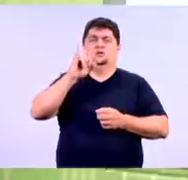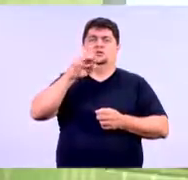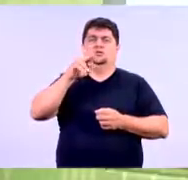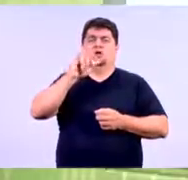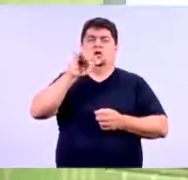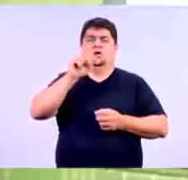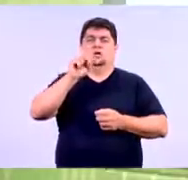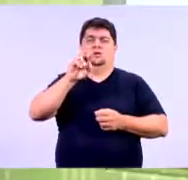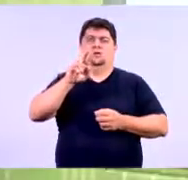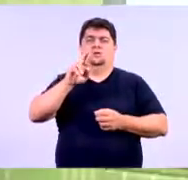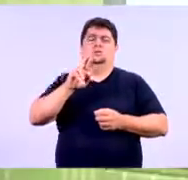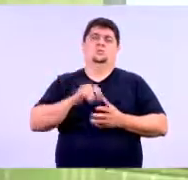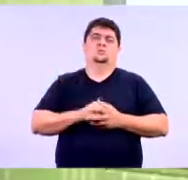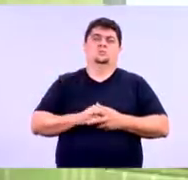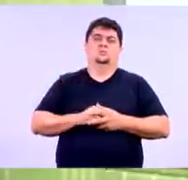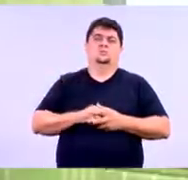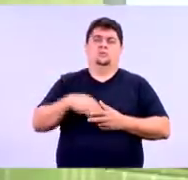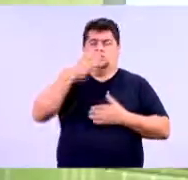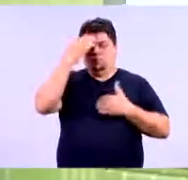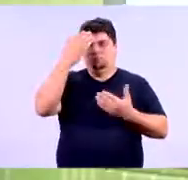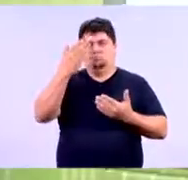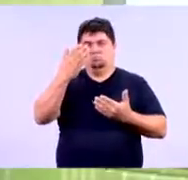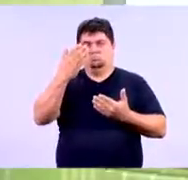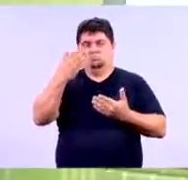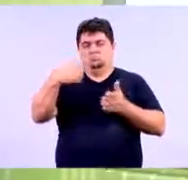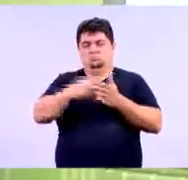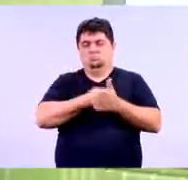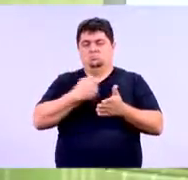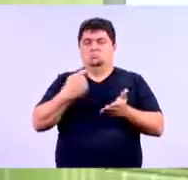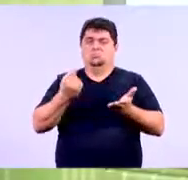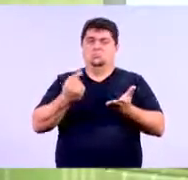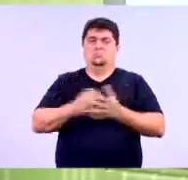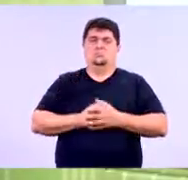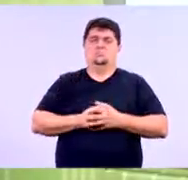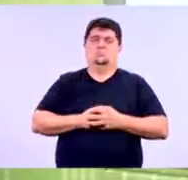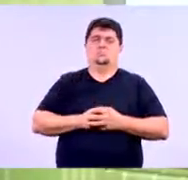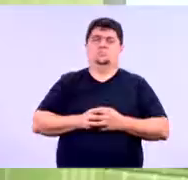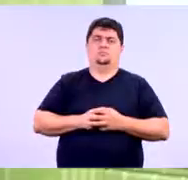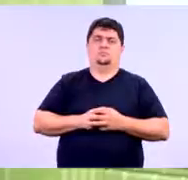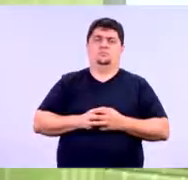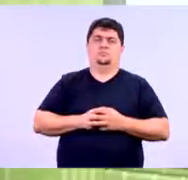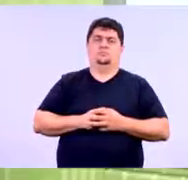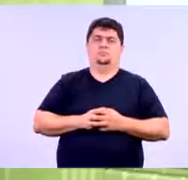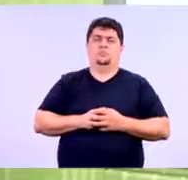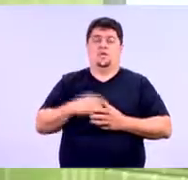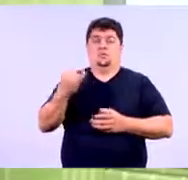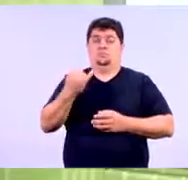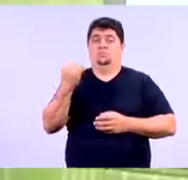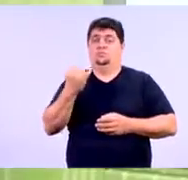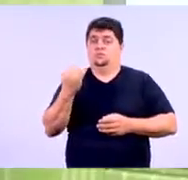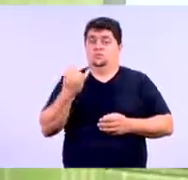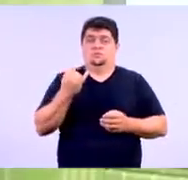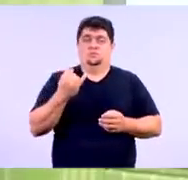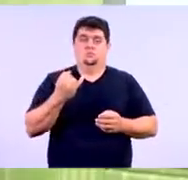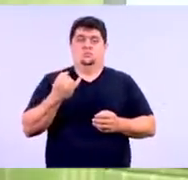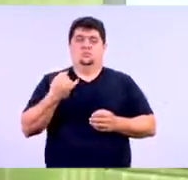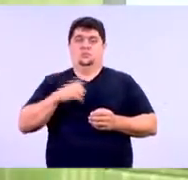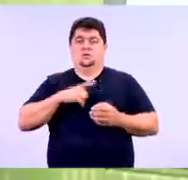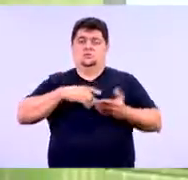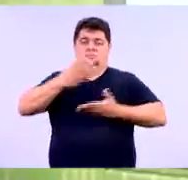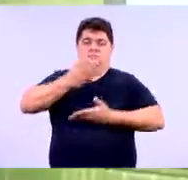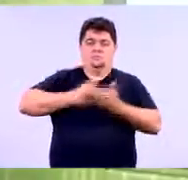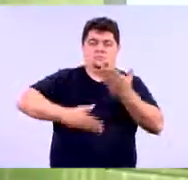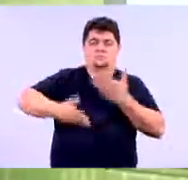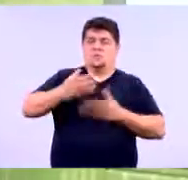que teve essa dúvida, obrigado pela dúvida, por compartilhar conosco também. E é importante que tenha essa interatividade,